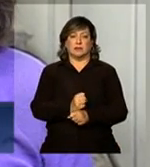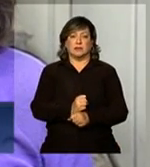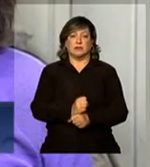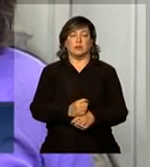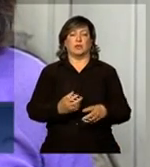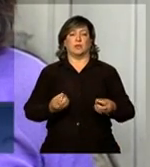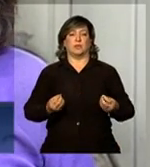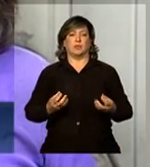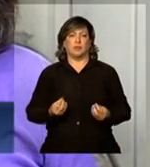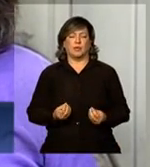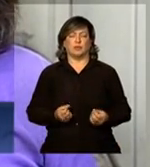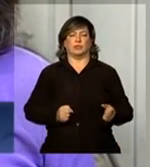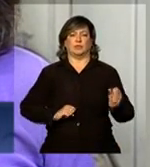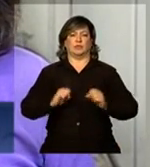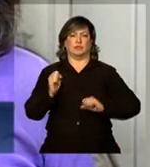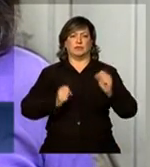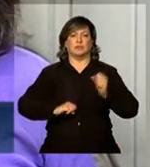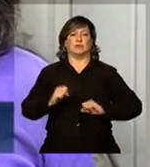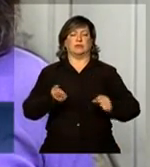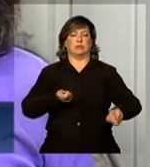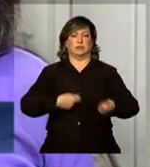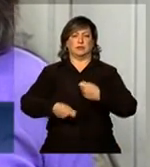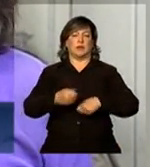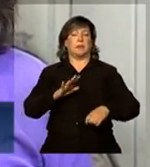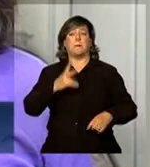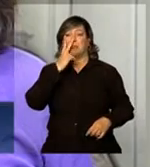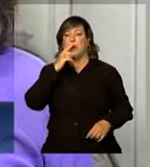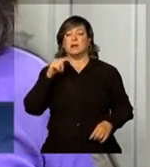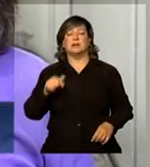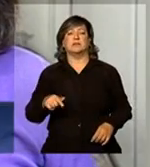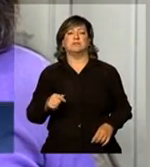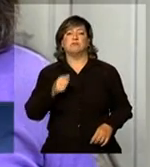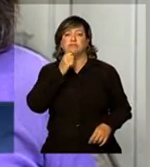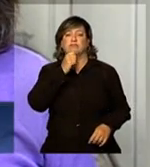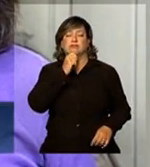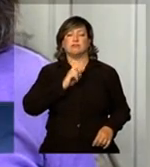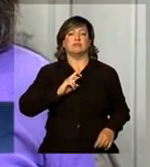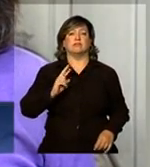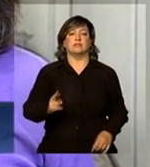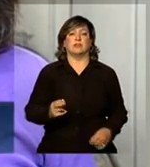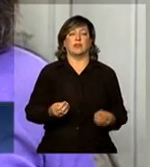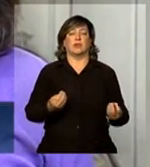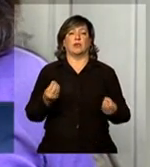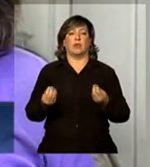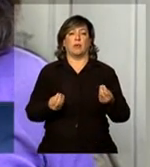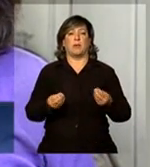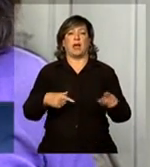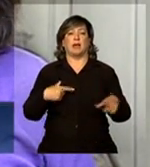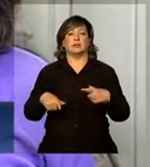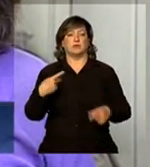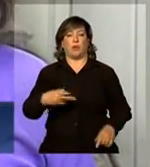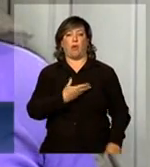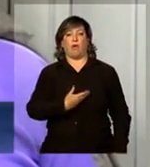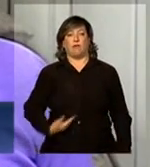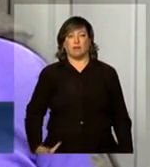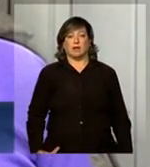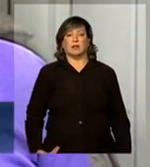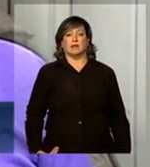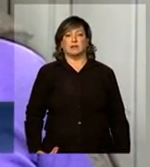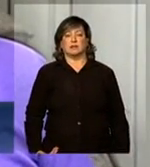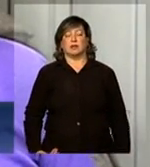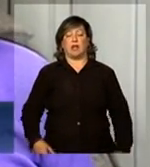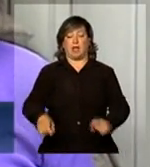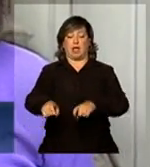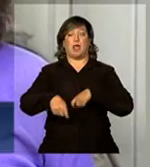investimento na indústria e parece que ela não correspondeu à ação do governo. Já a